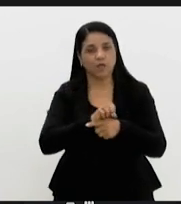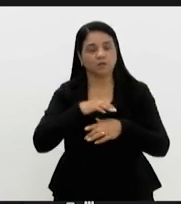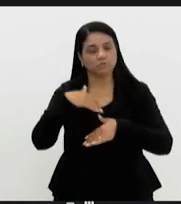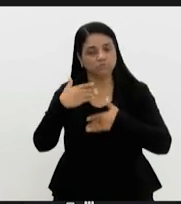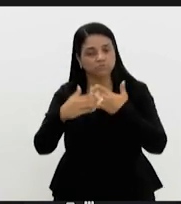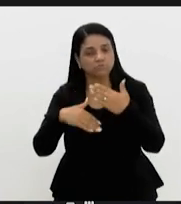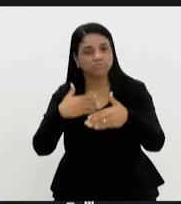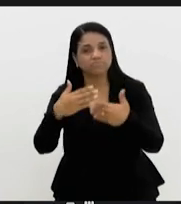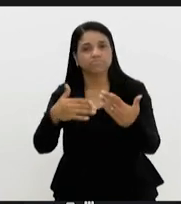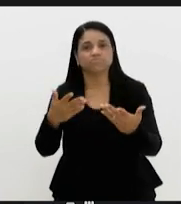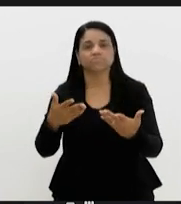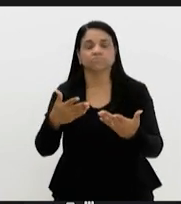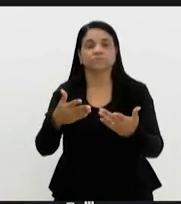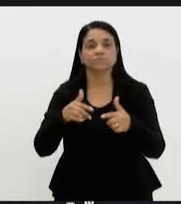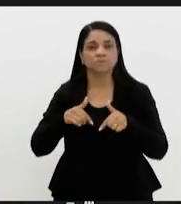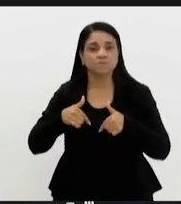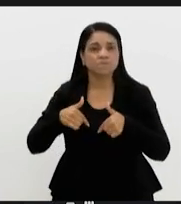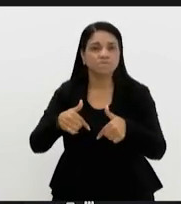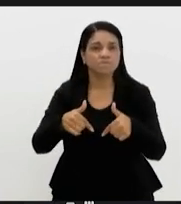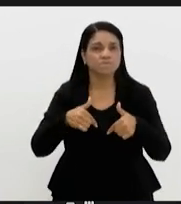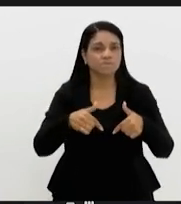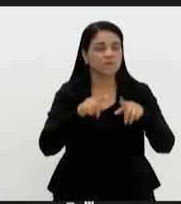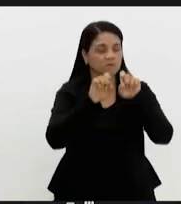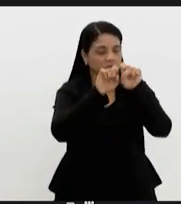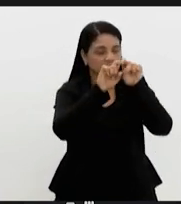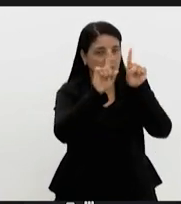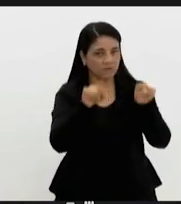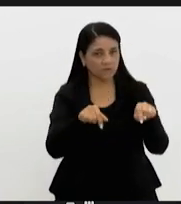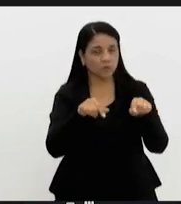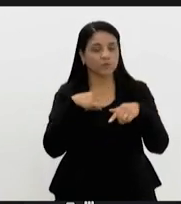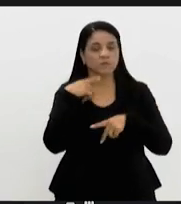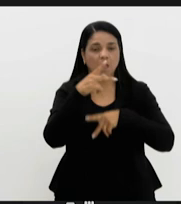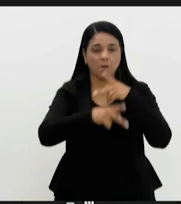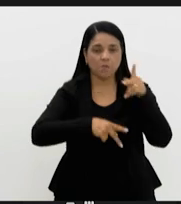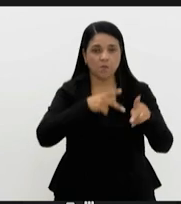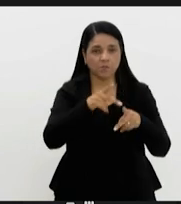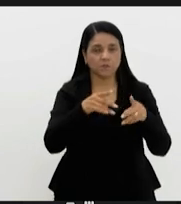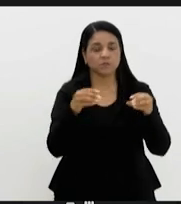e fazer com que os seus servidores, a sua população,